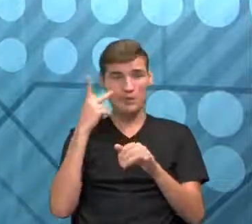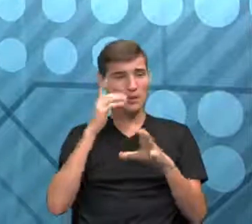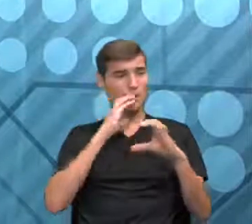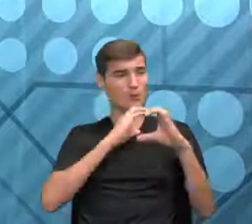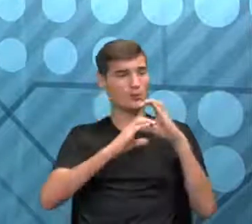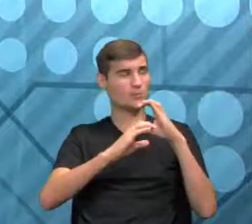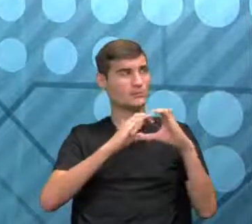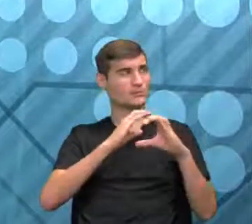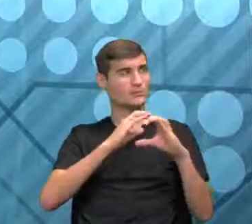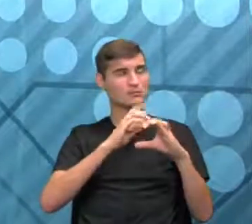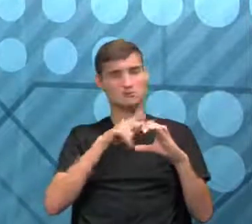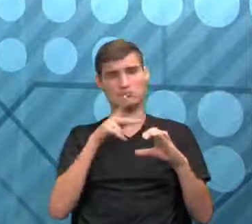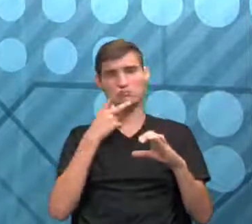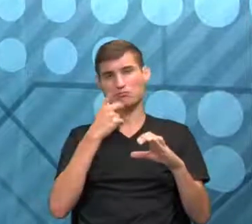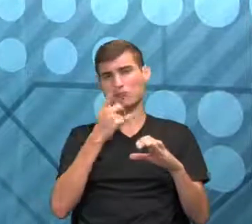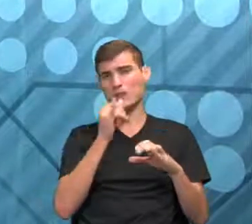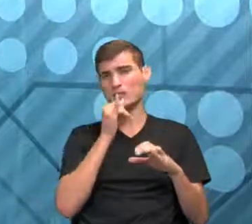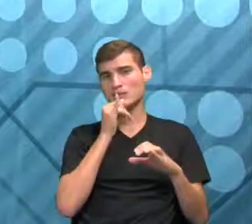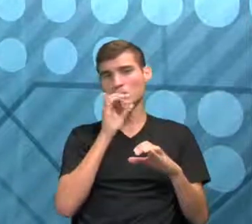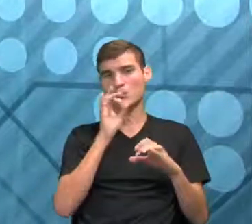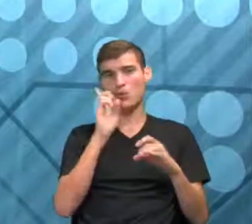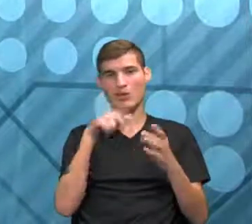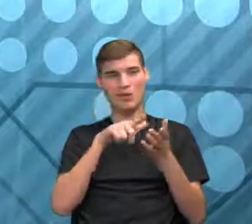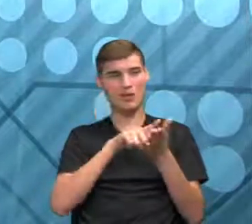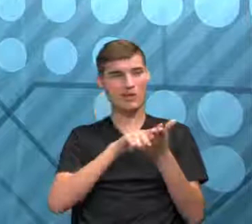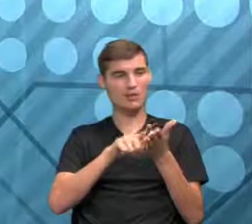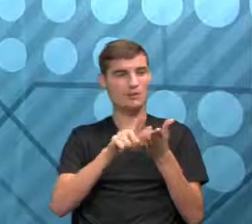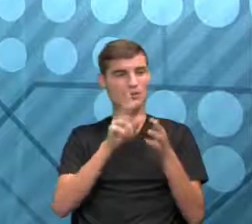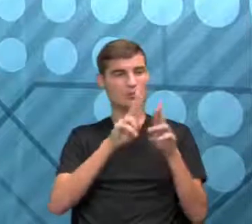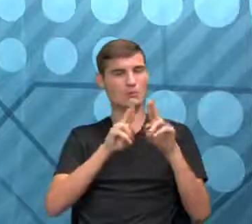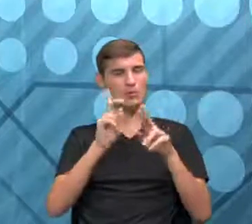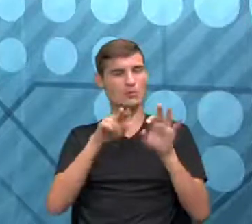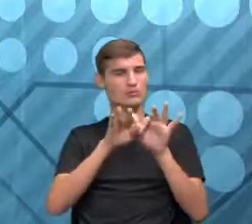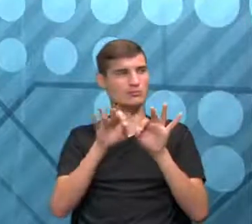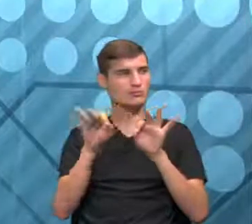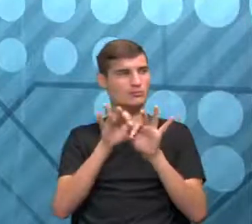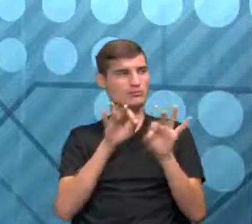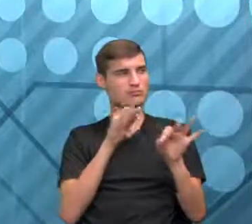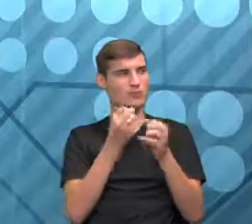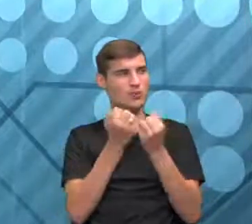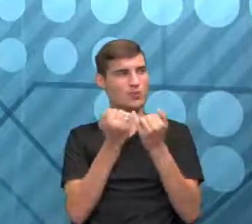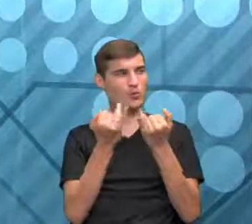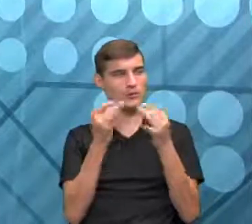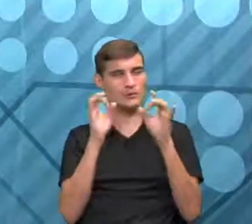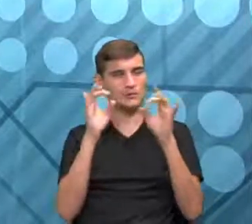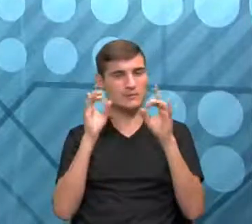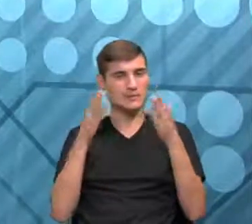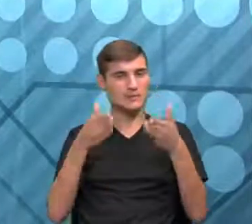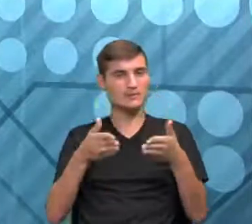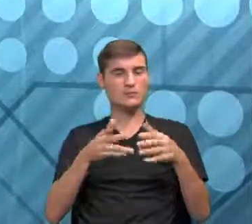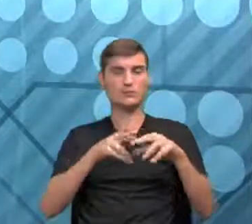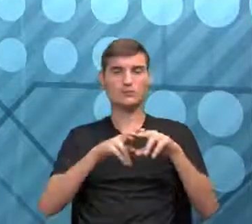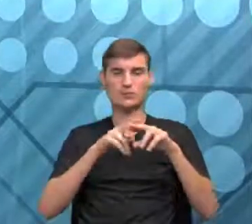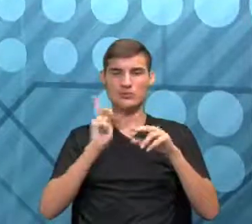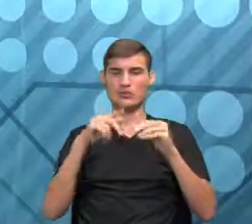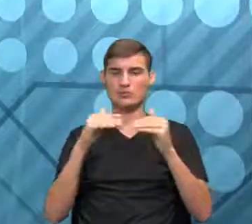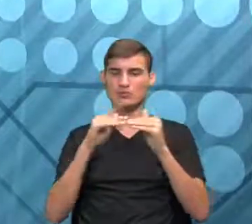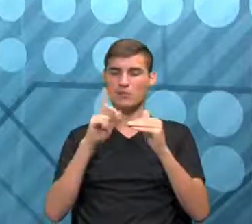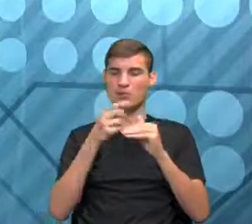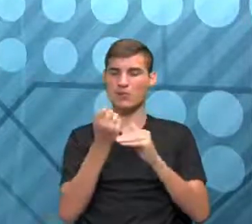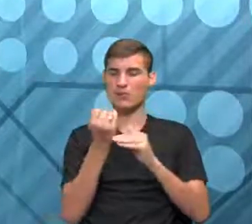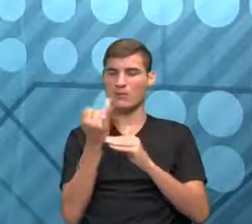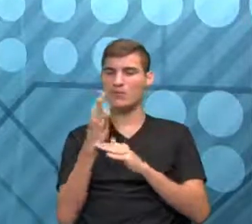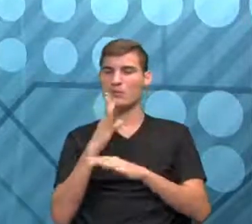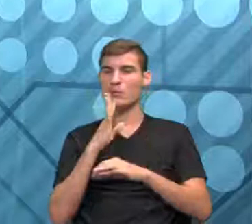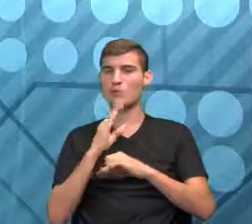telecomunicações. Eu dei exemplo de esterilização ultravioleta, que utiliza um comprimento de onda específica. Então, esse